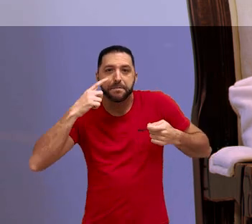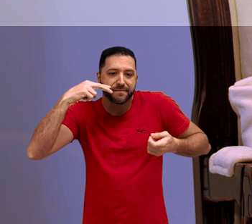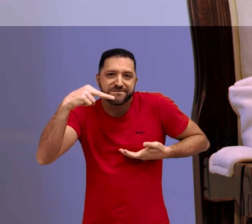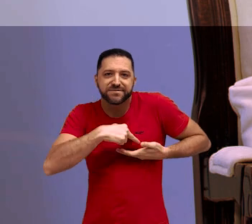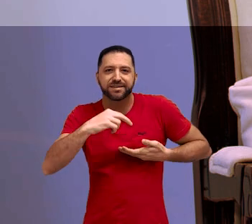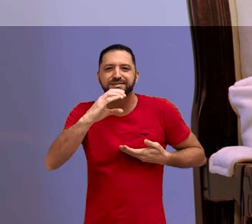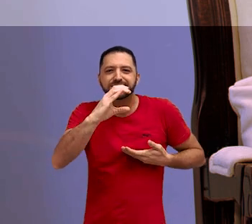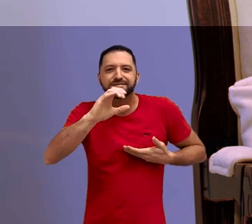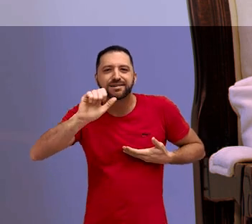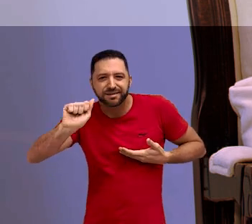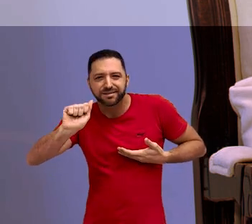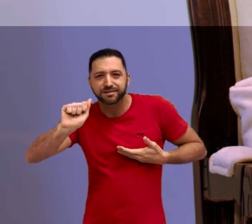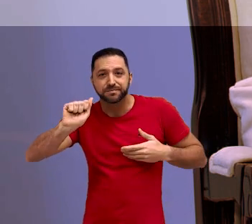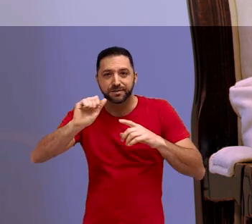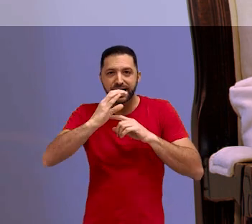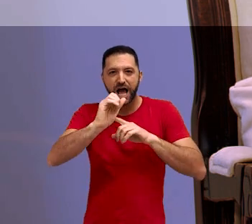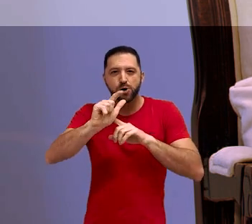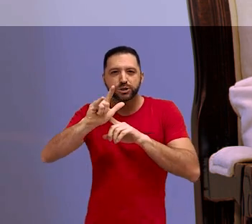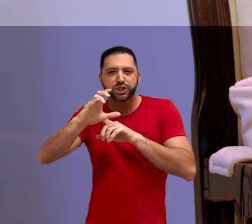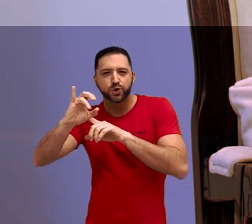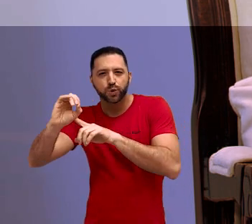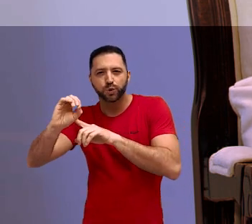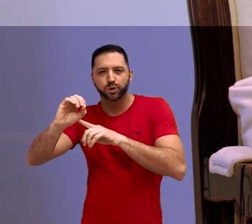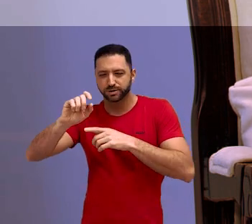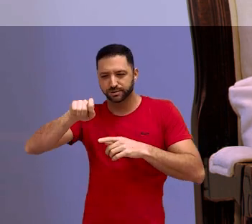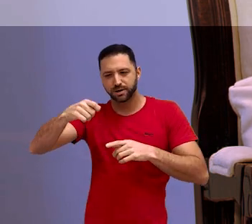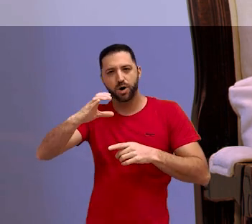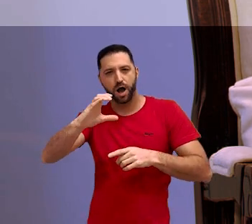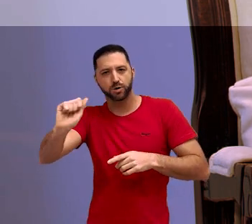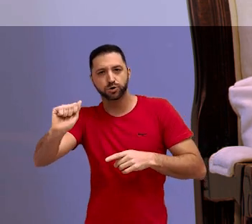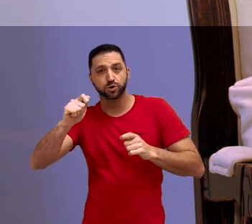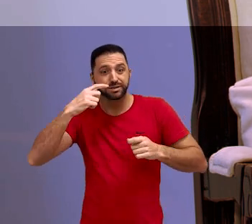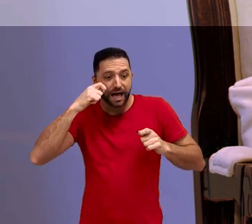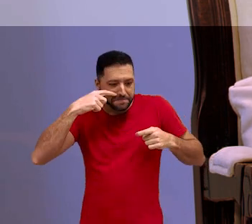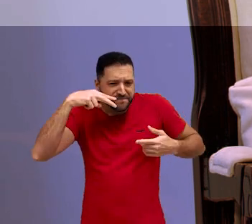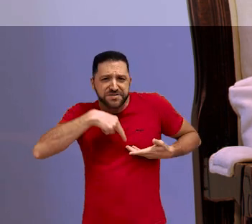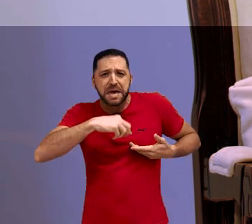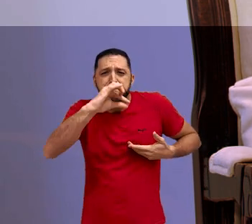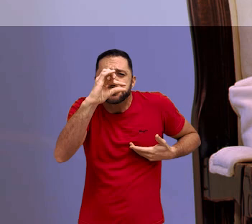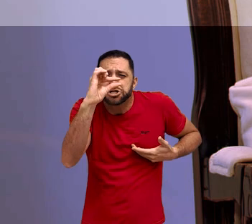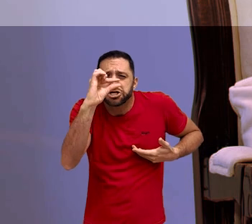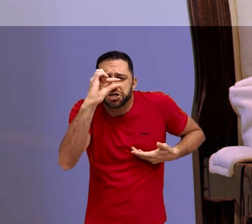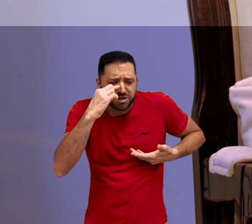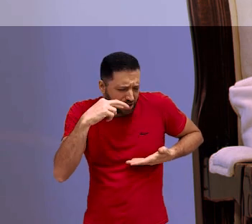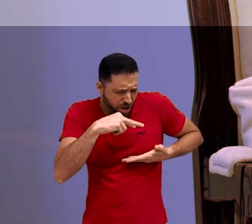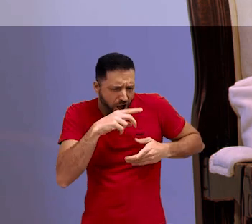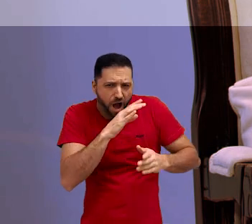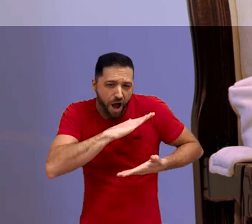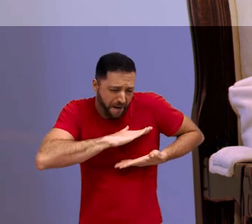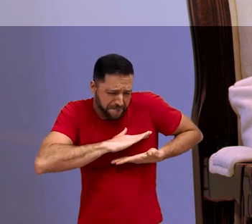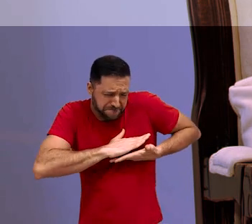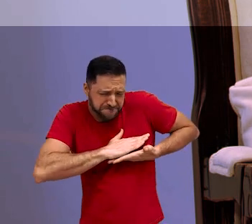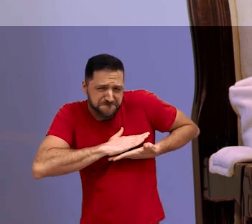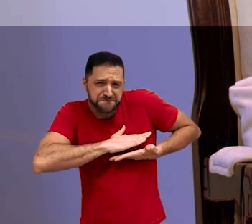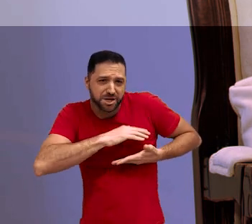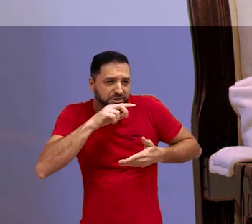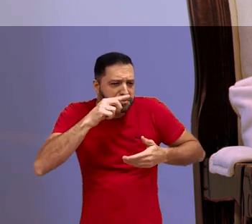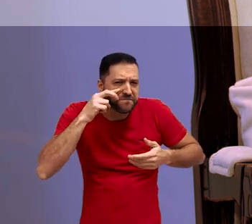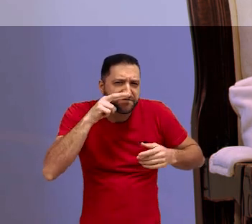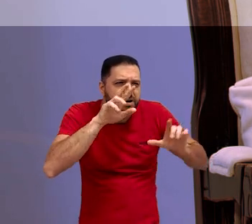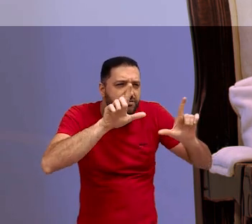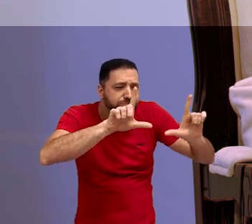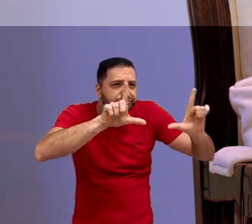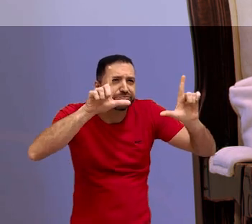detecta microcalcificações na mama, que são pontinhos brancos, depósito de cálcio, que são a expressão de um câncer que está